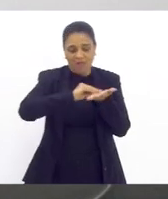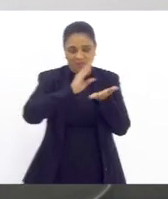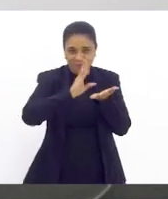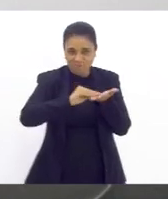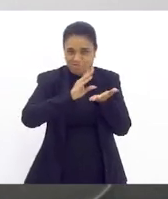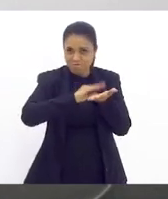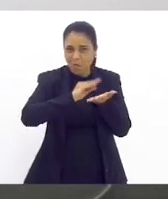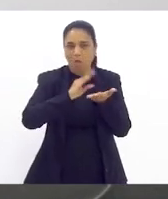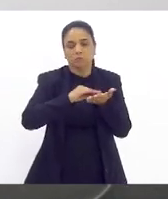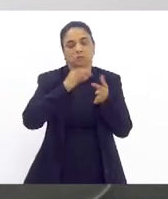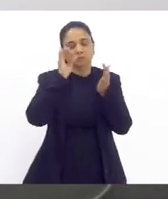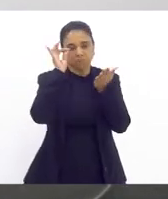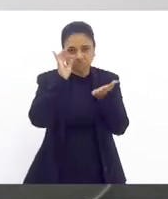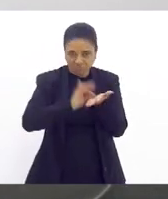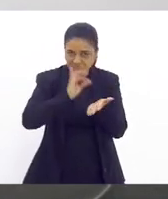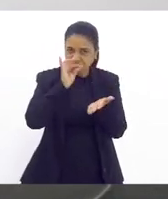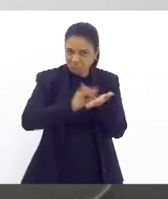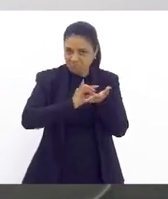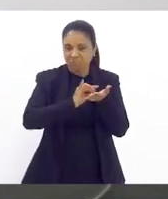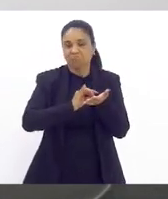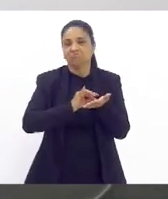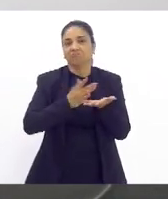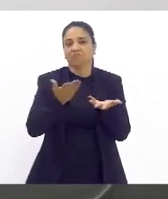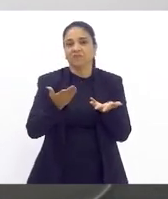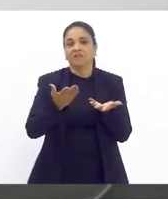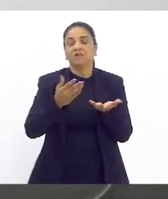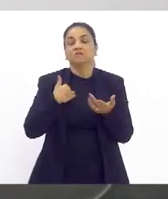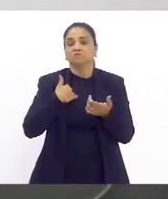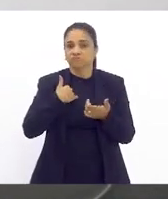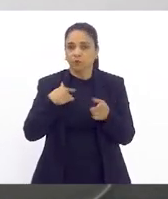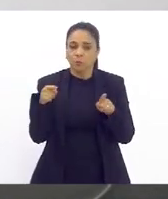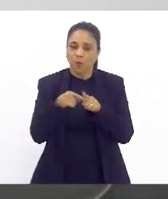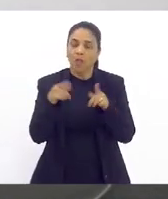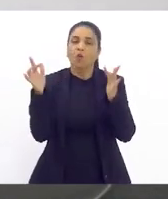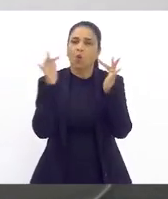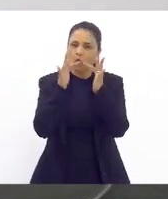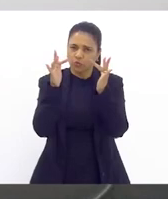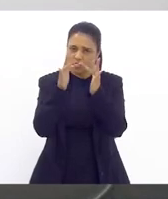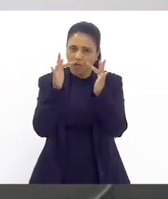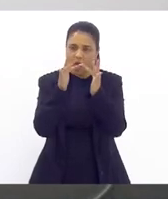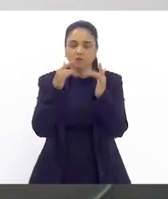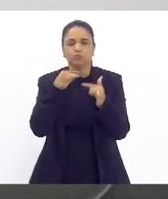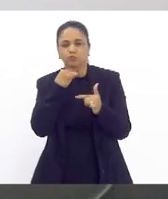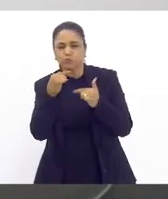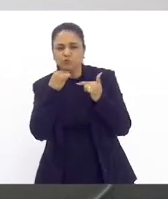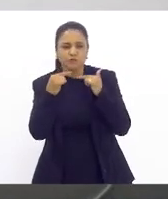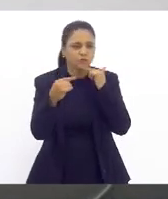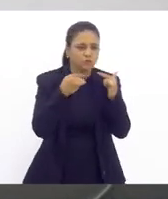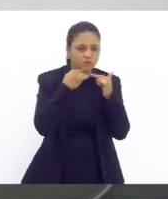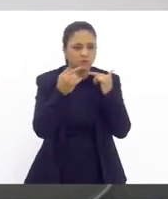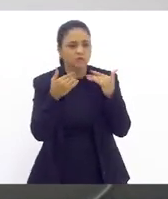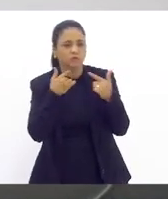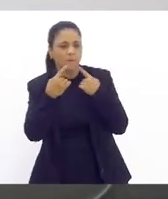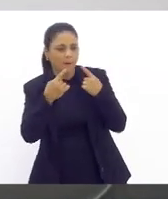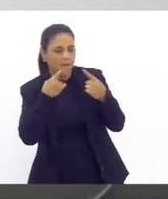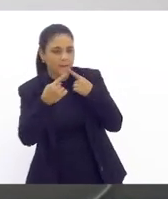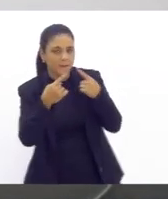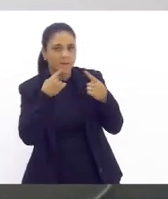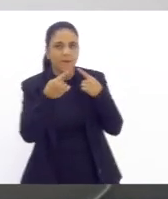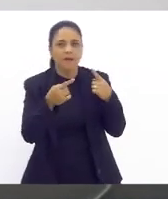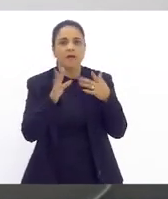atuais também e certamente vou entrar em contato contigo para te dar algumas dúvidas em relação ao fórum